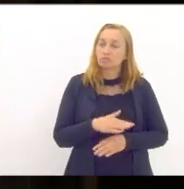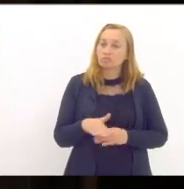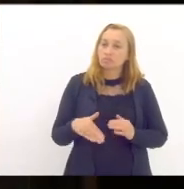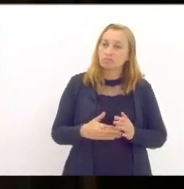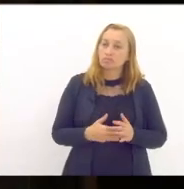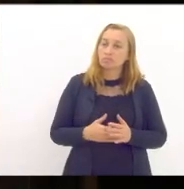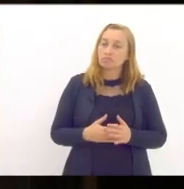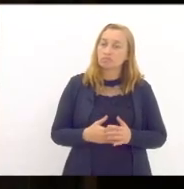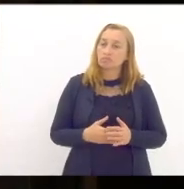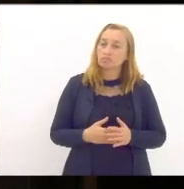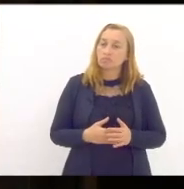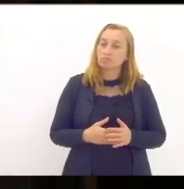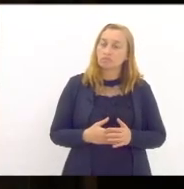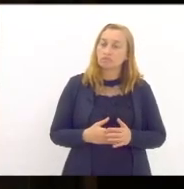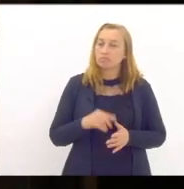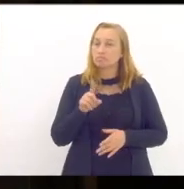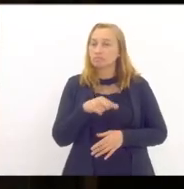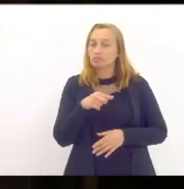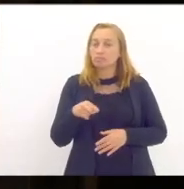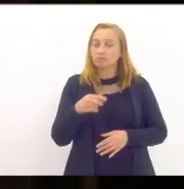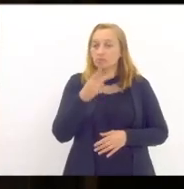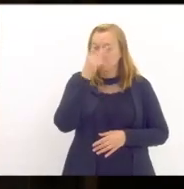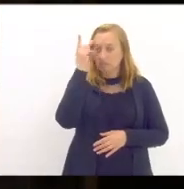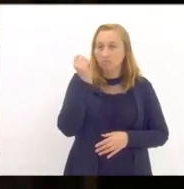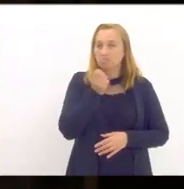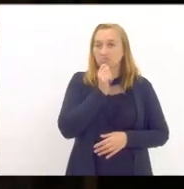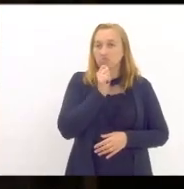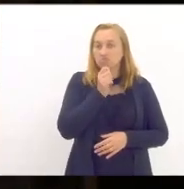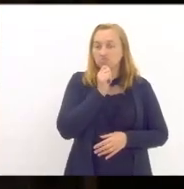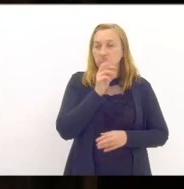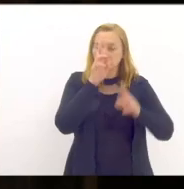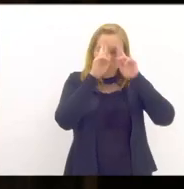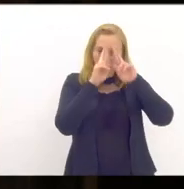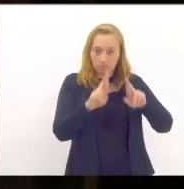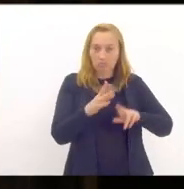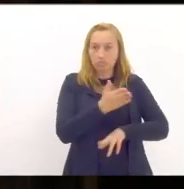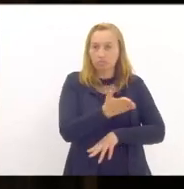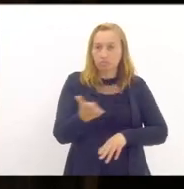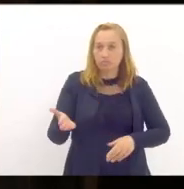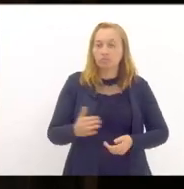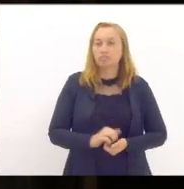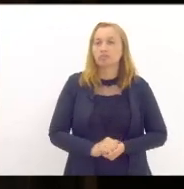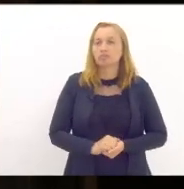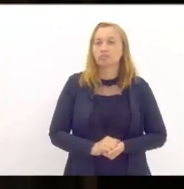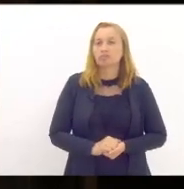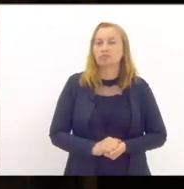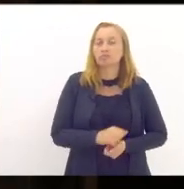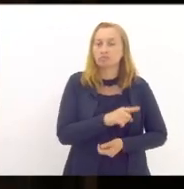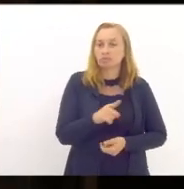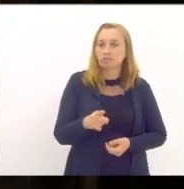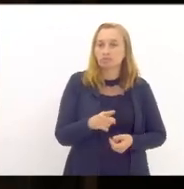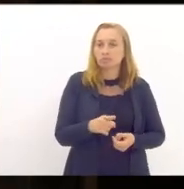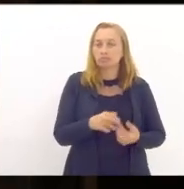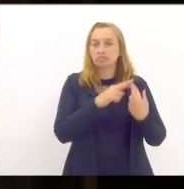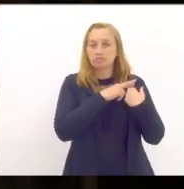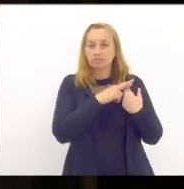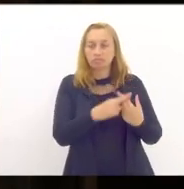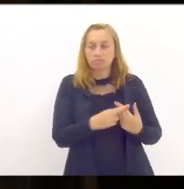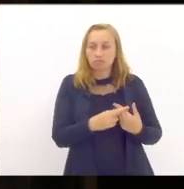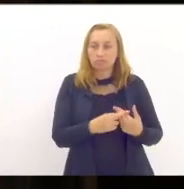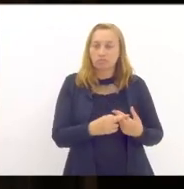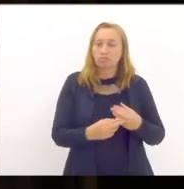nós todos, sem exceção, nós respeitamos vocês, pelo que vocês assumiram, pelo que